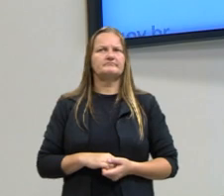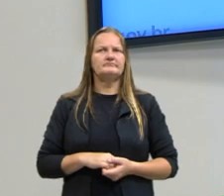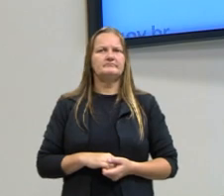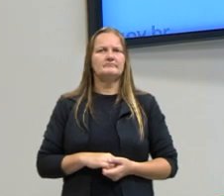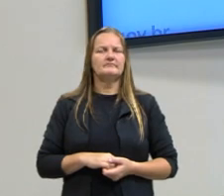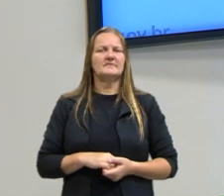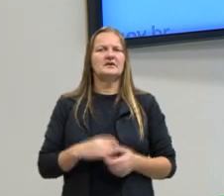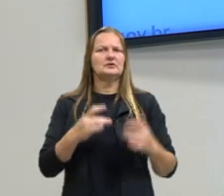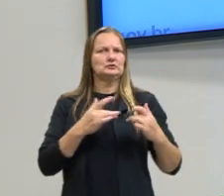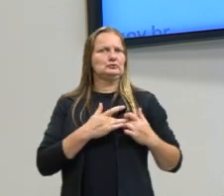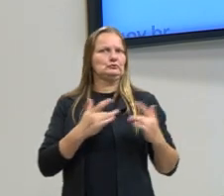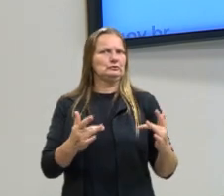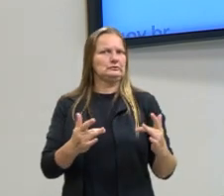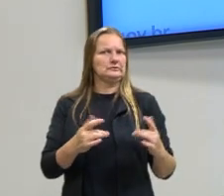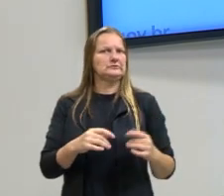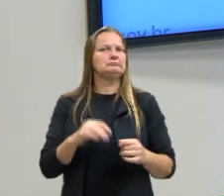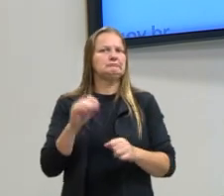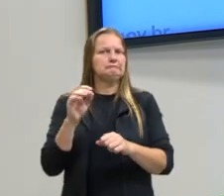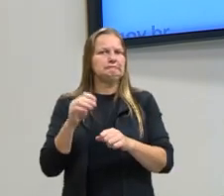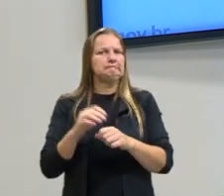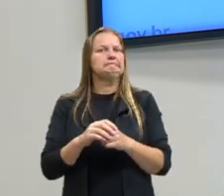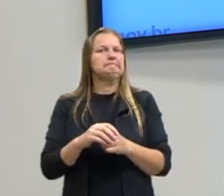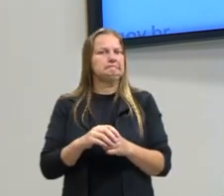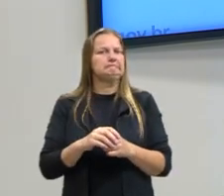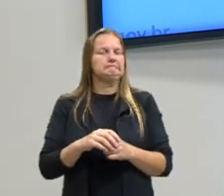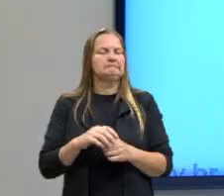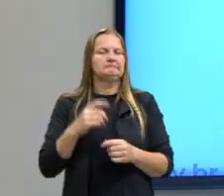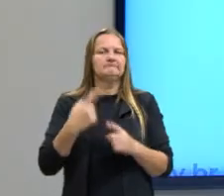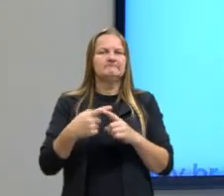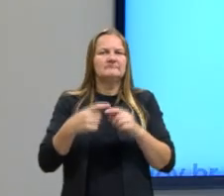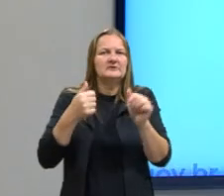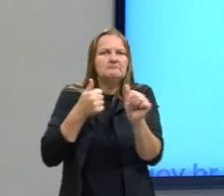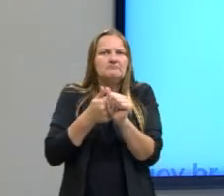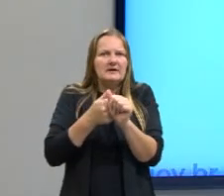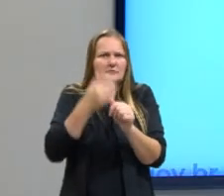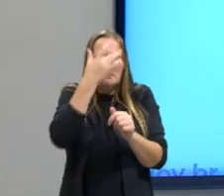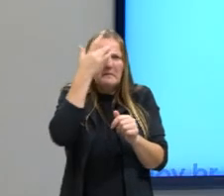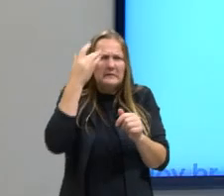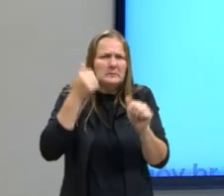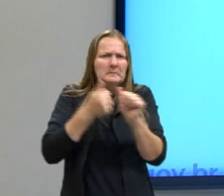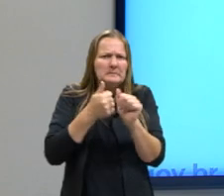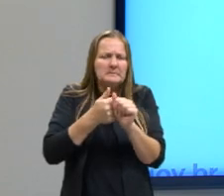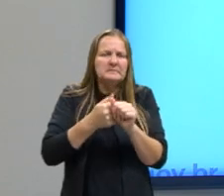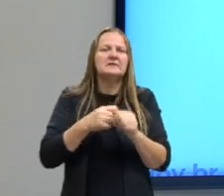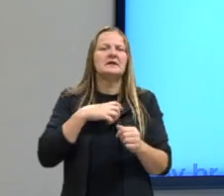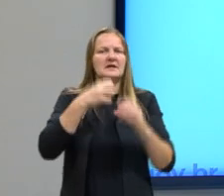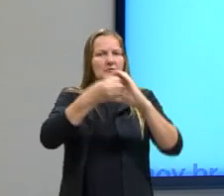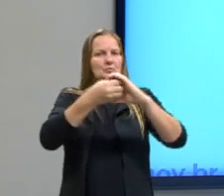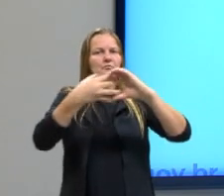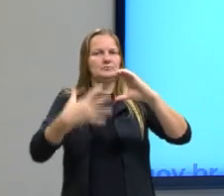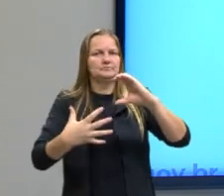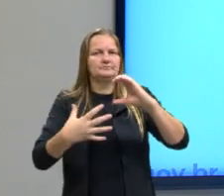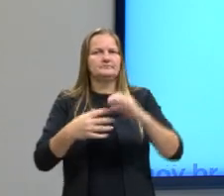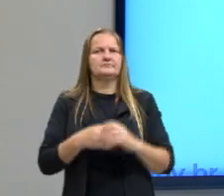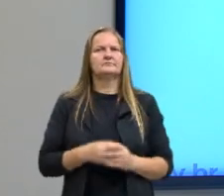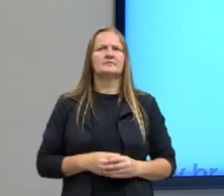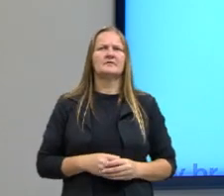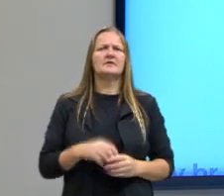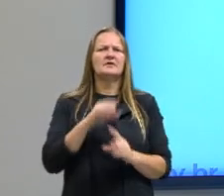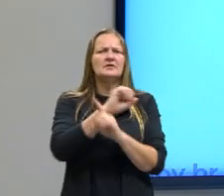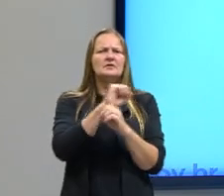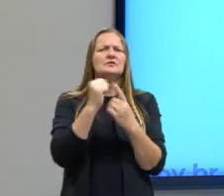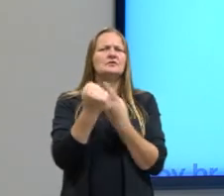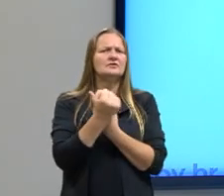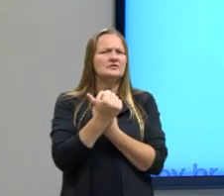a solidariedade mecânica né pela sua proximidade ela apresenta essas características e é